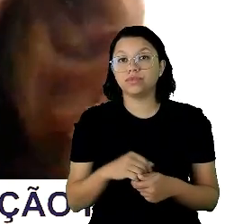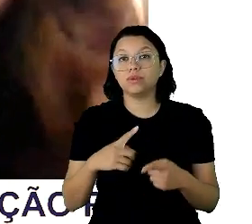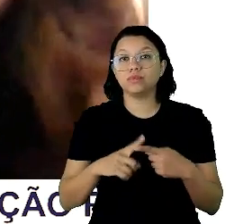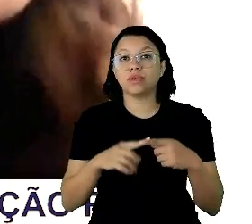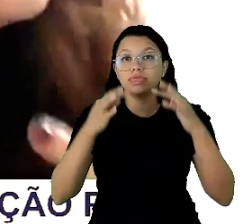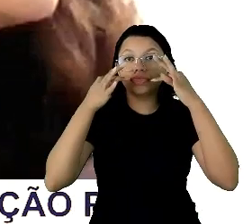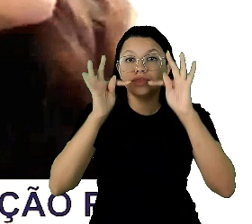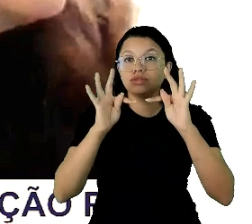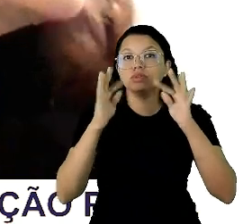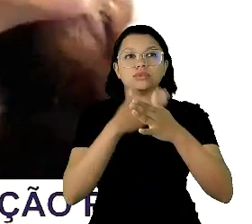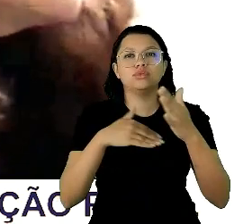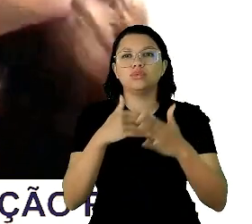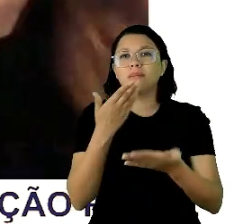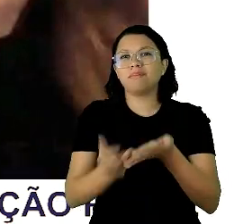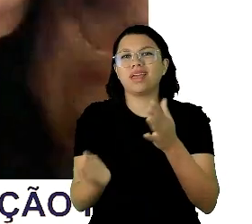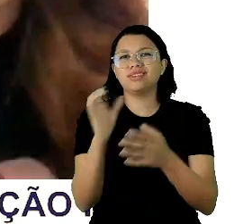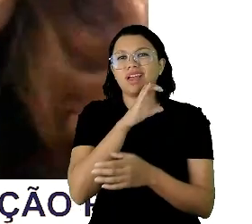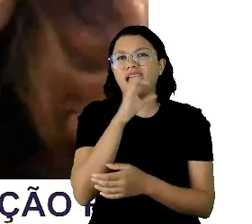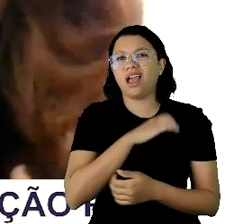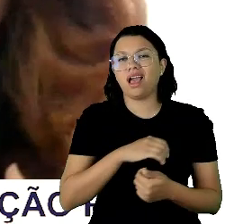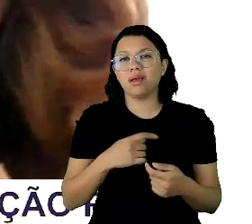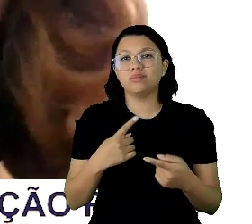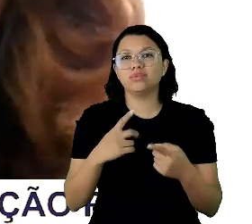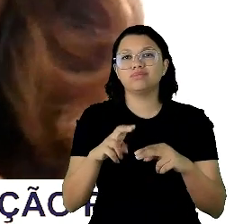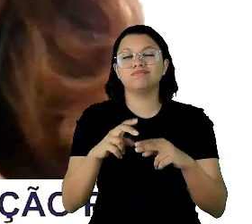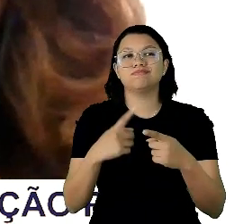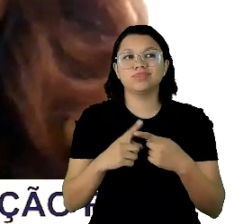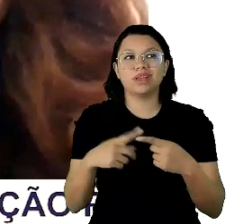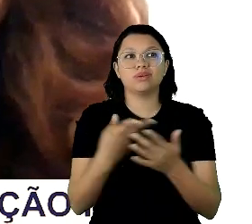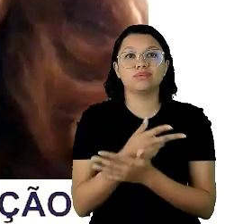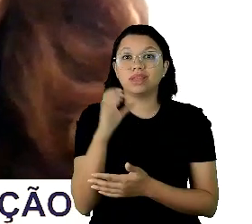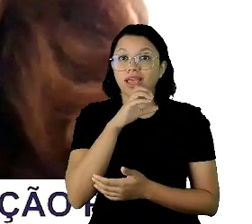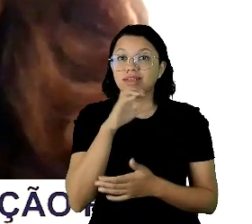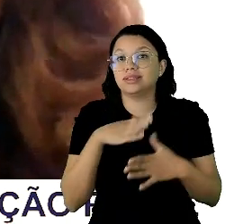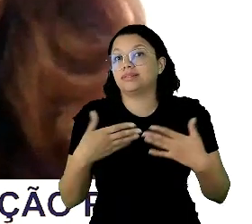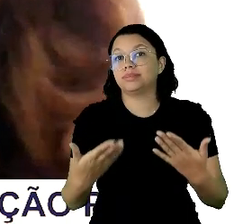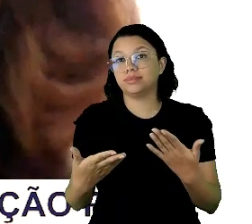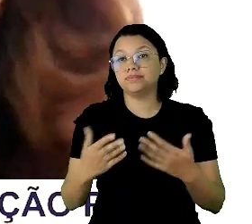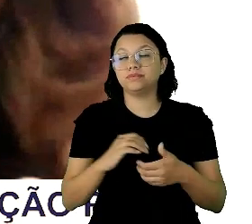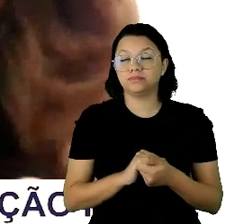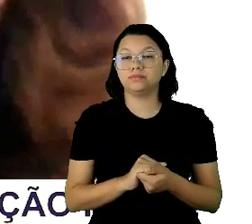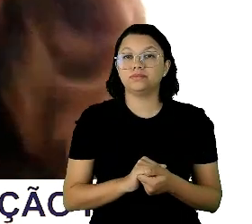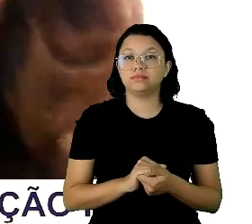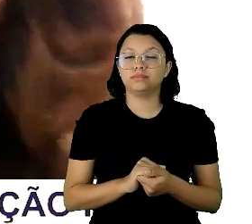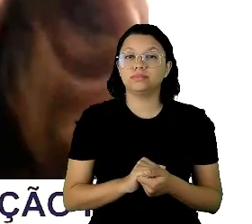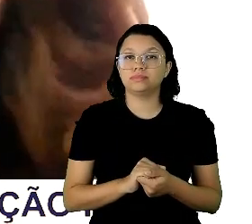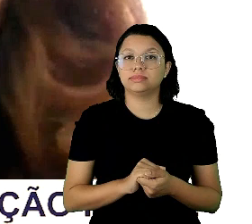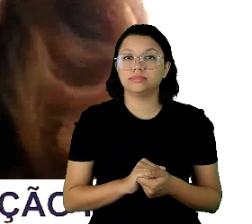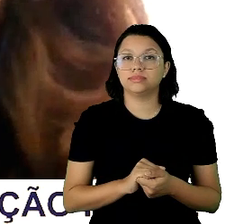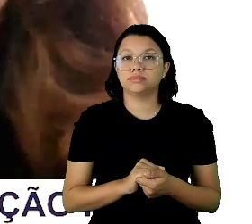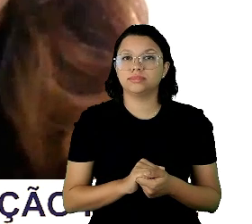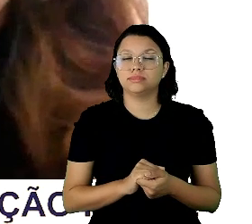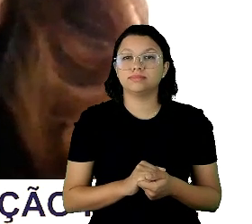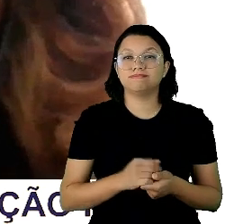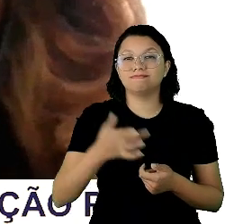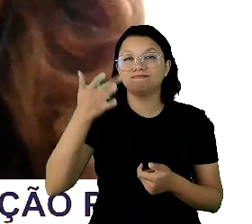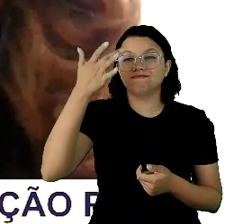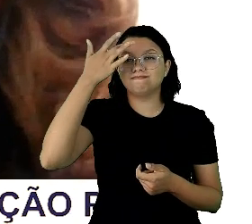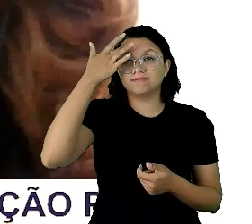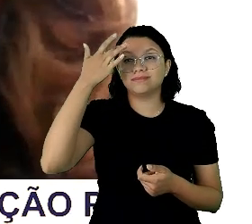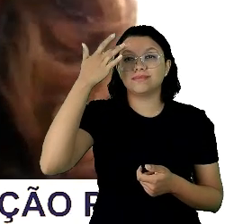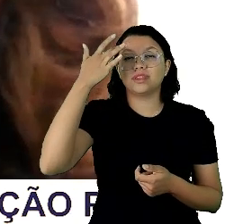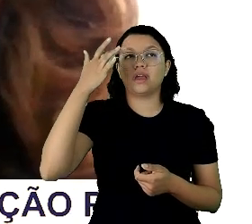rápido. Porque são coisas que acontecem rápido. Então, né, a memória se apaga, se